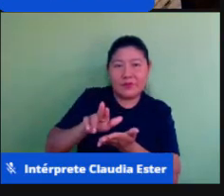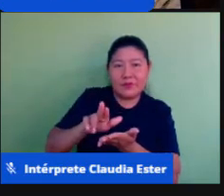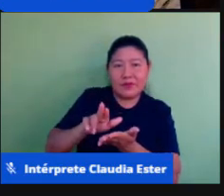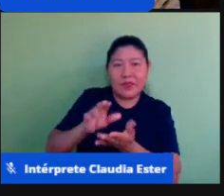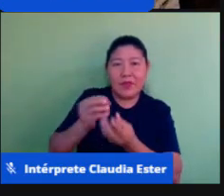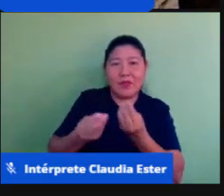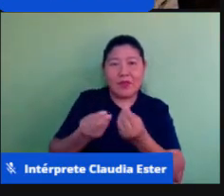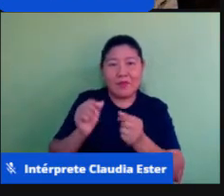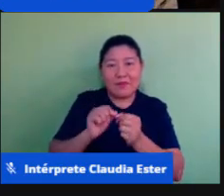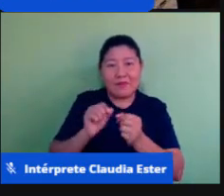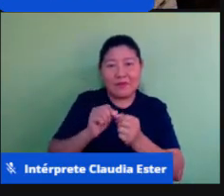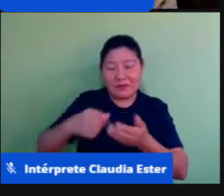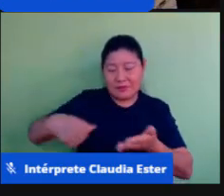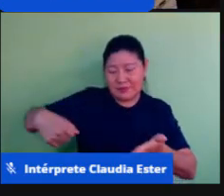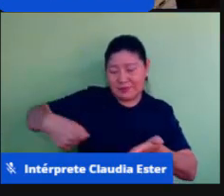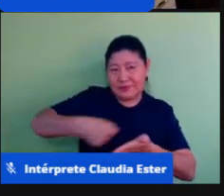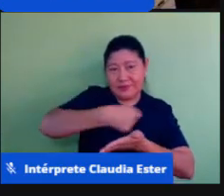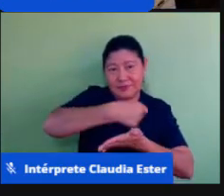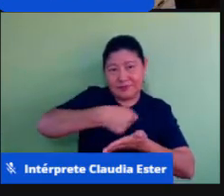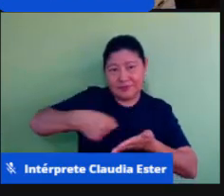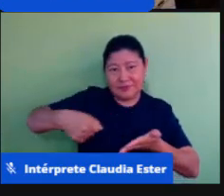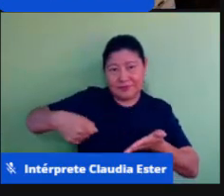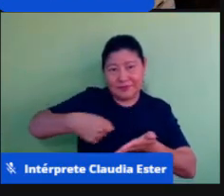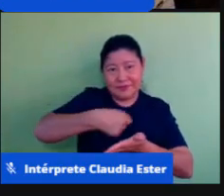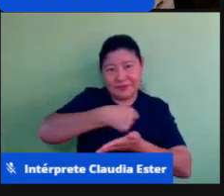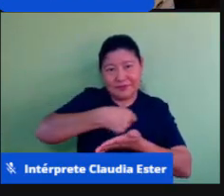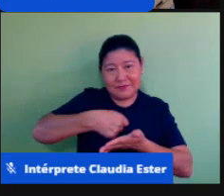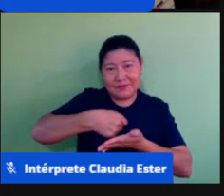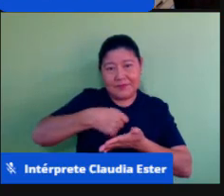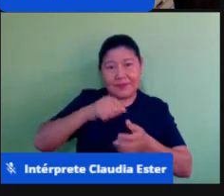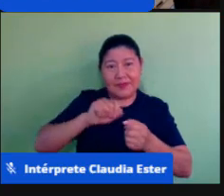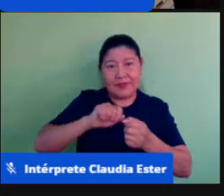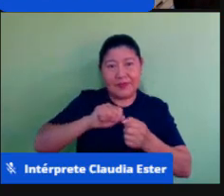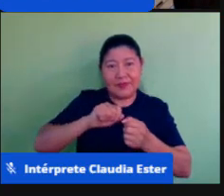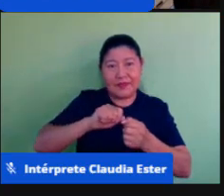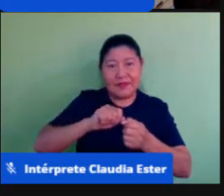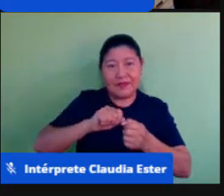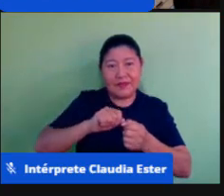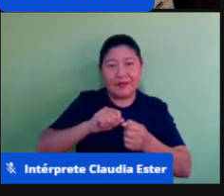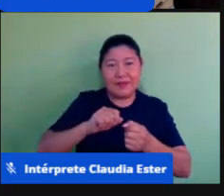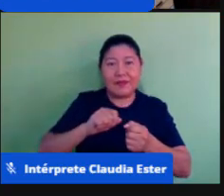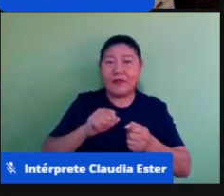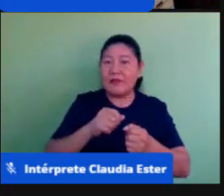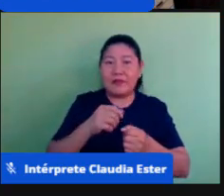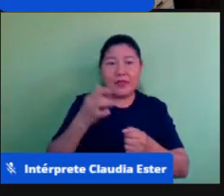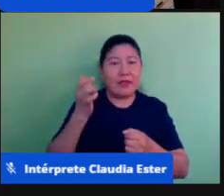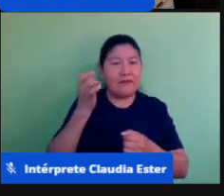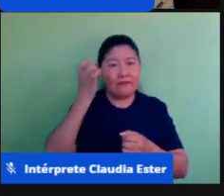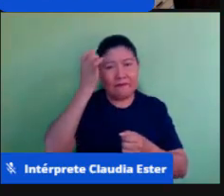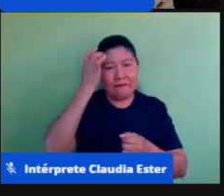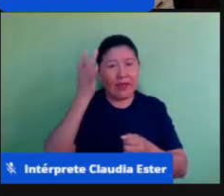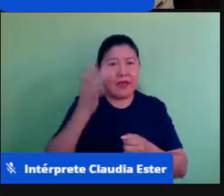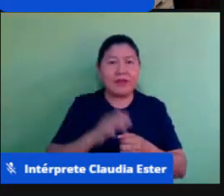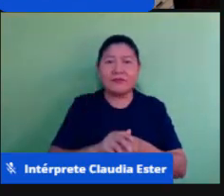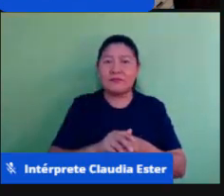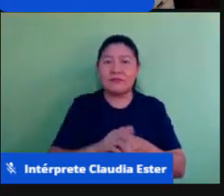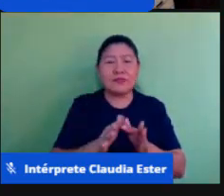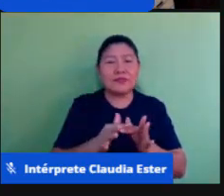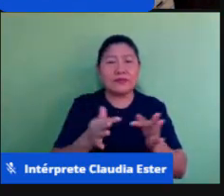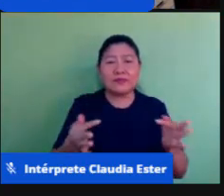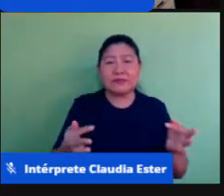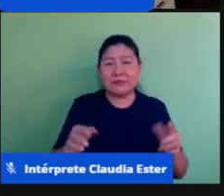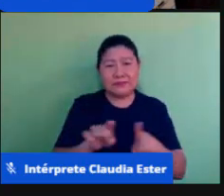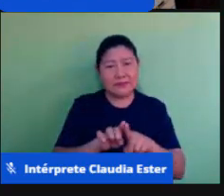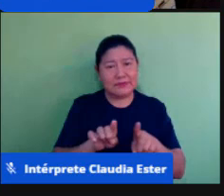ferro, que fica legal. Você põe uma flanela, né, uma fralda e passa. Aqui eu amassei, não sei nem porquê. Então, voltando